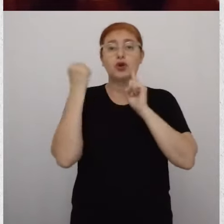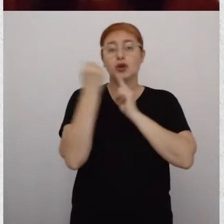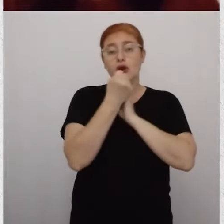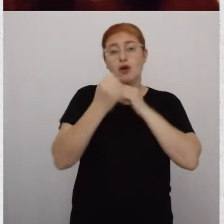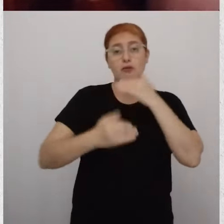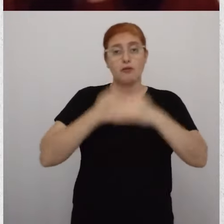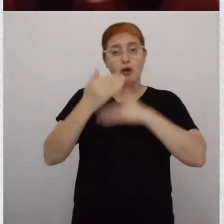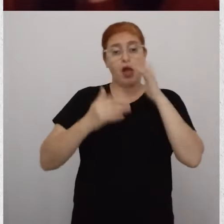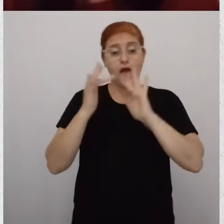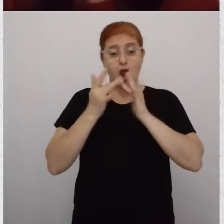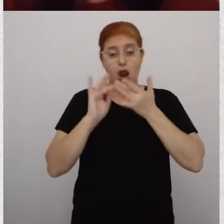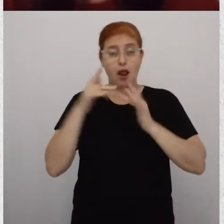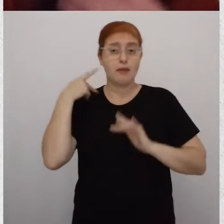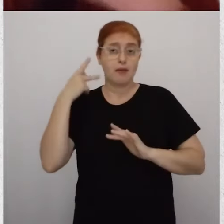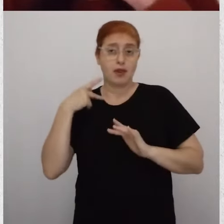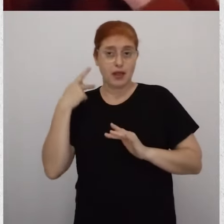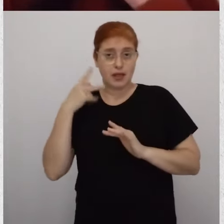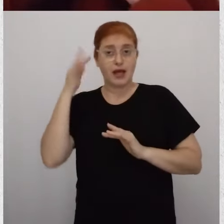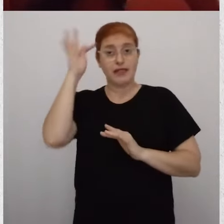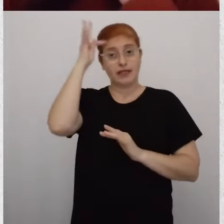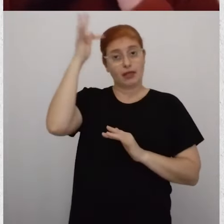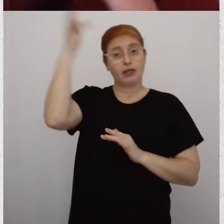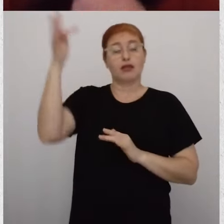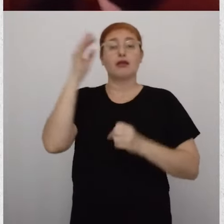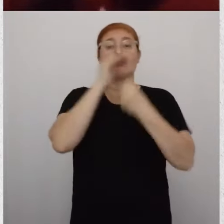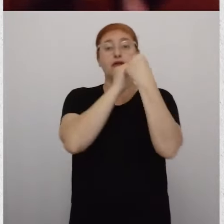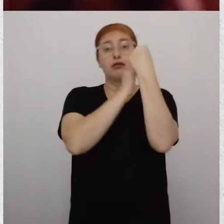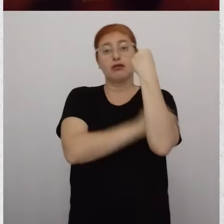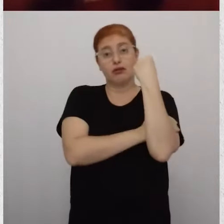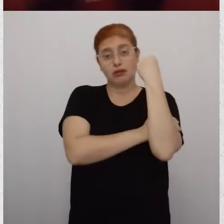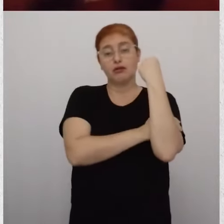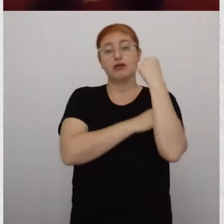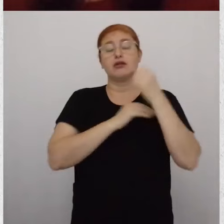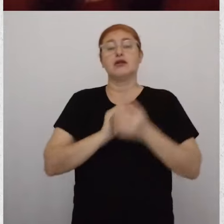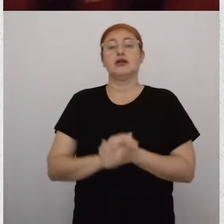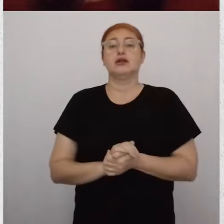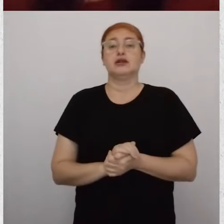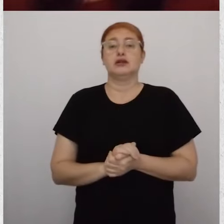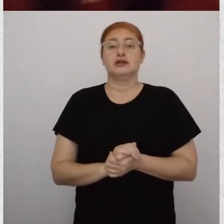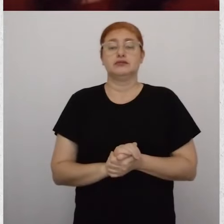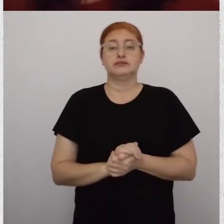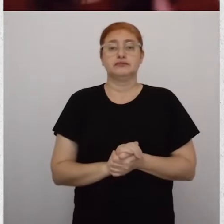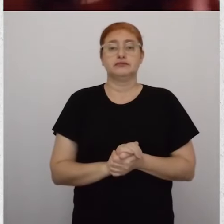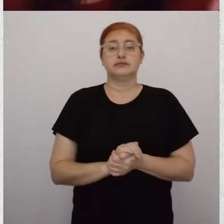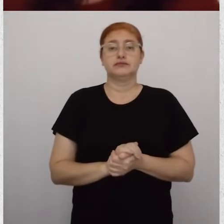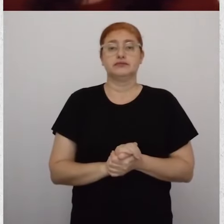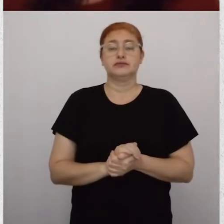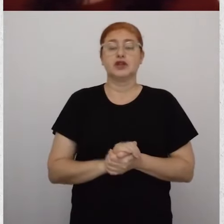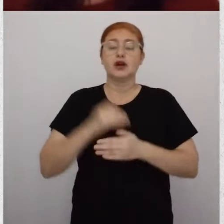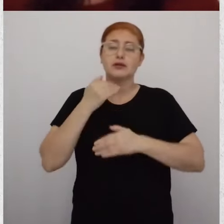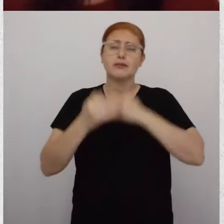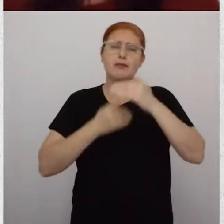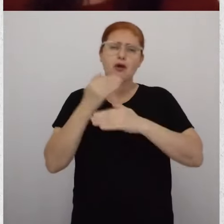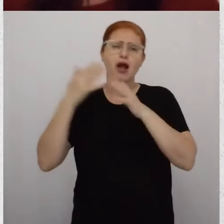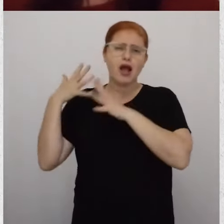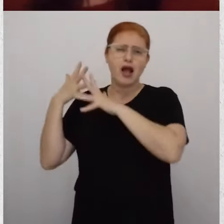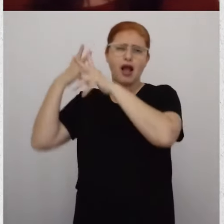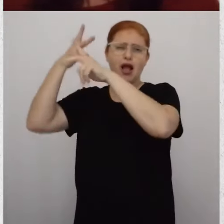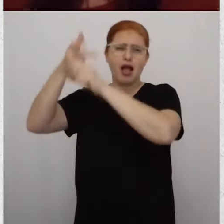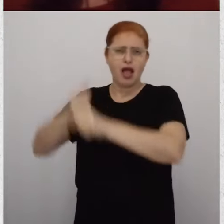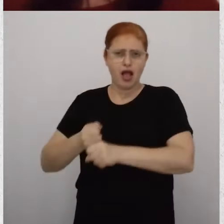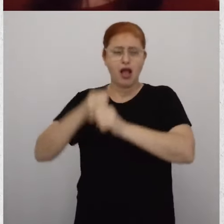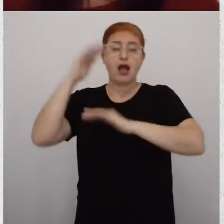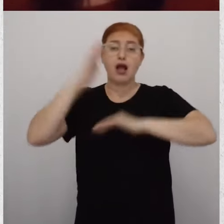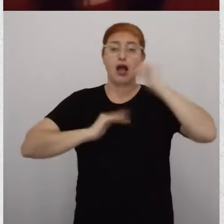de articulação política, na teoria feminista. De alguma forma, esse processo de revisão é parte de uma